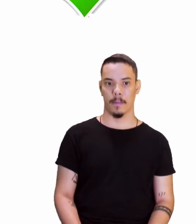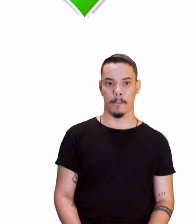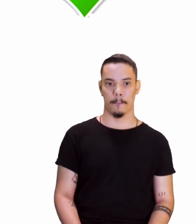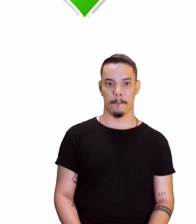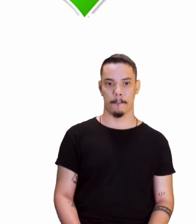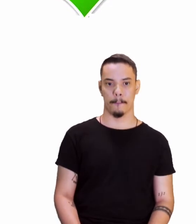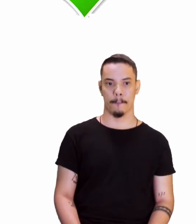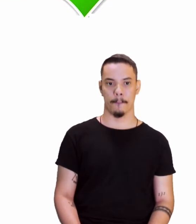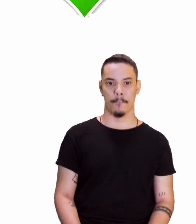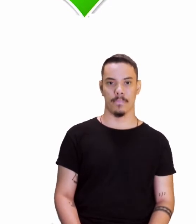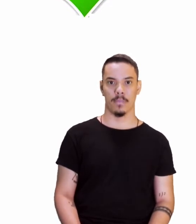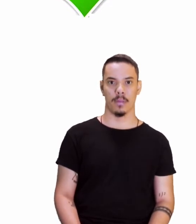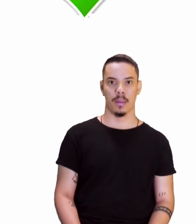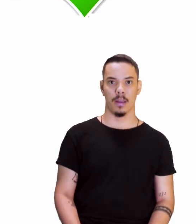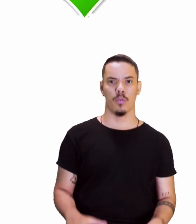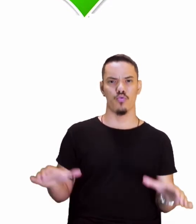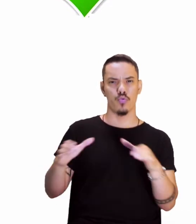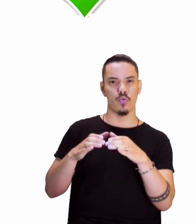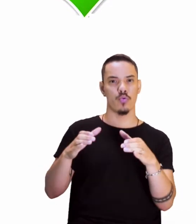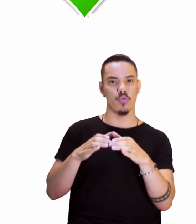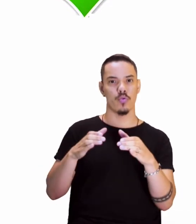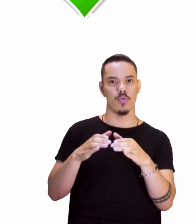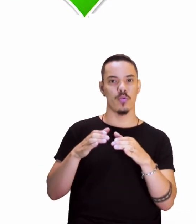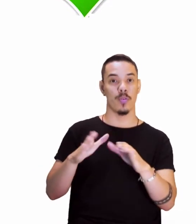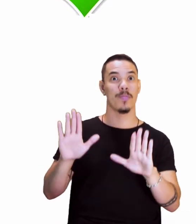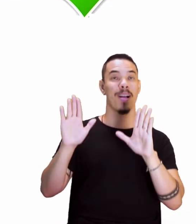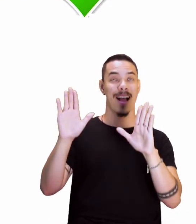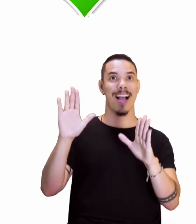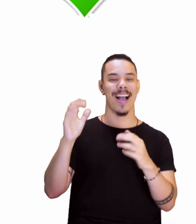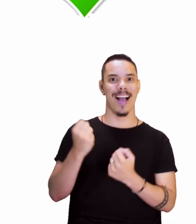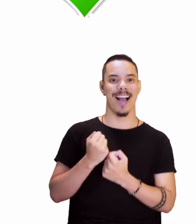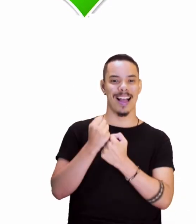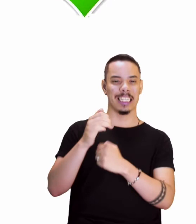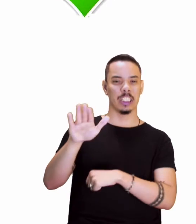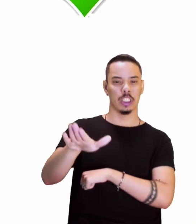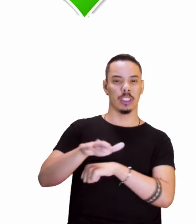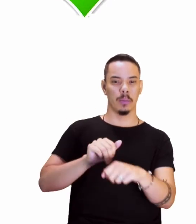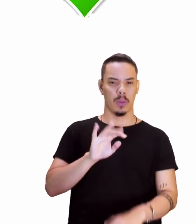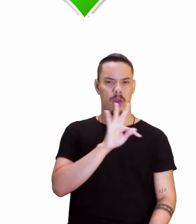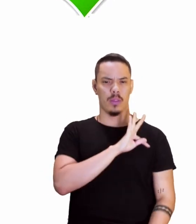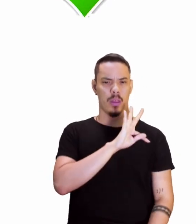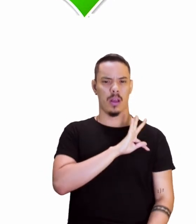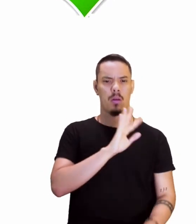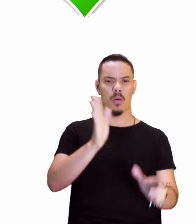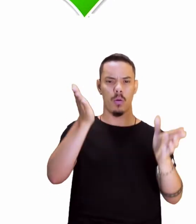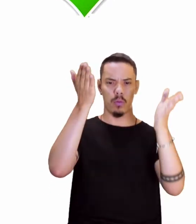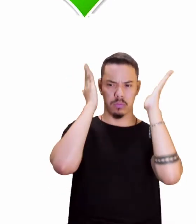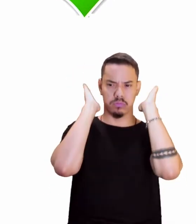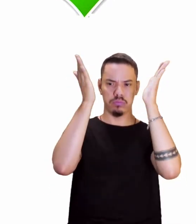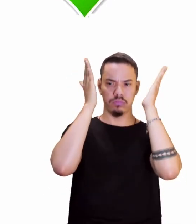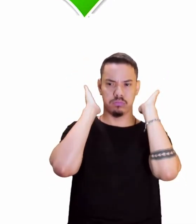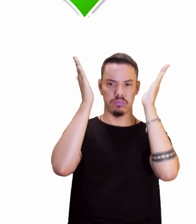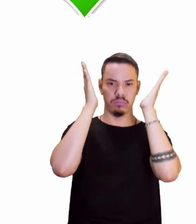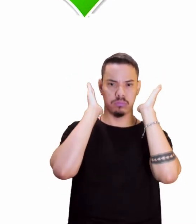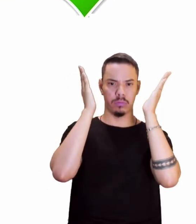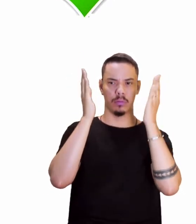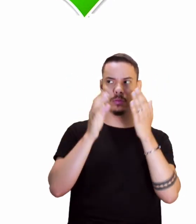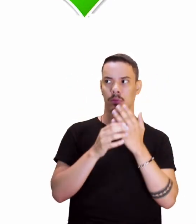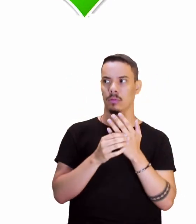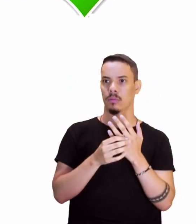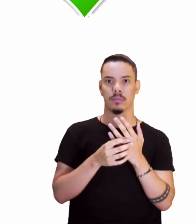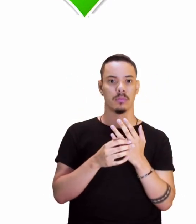A torcida chamou o técnico burro. Olha só, o técnico burro. Ó, isso aqui